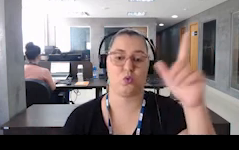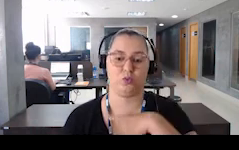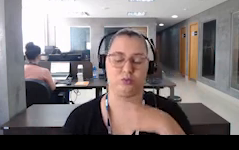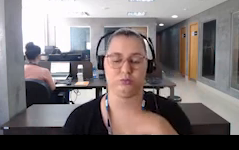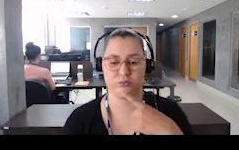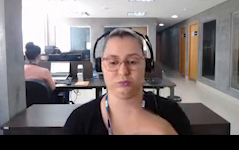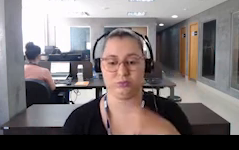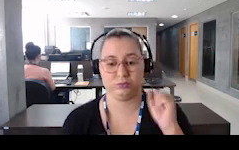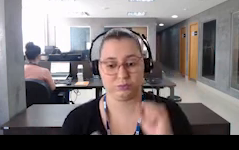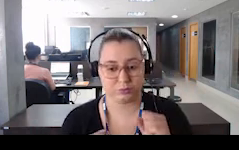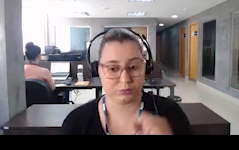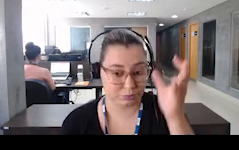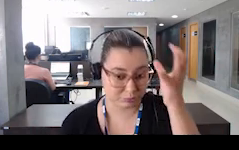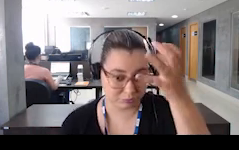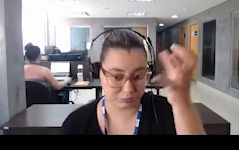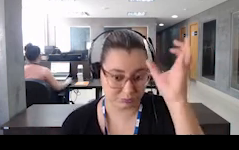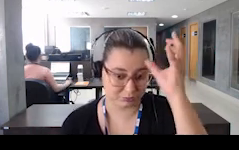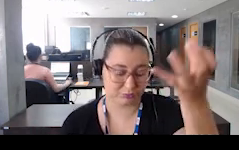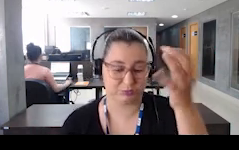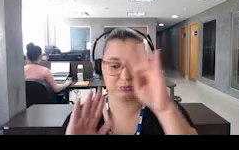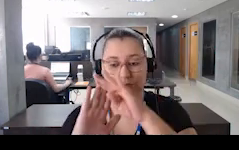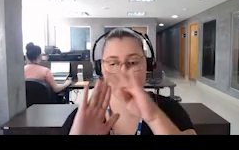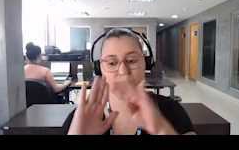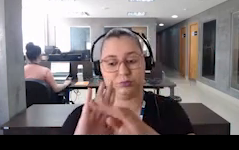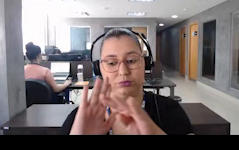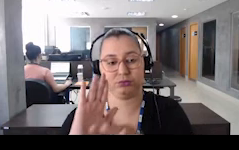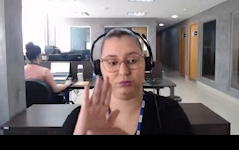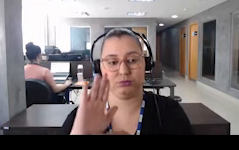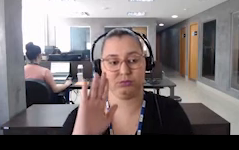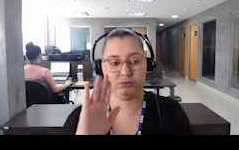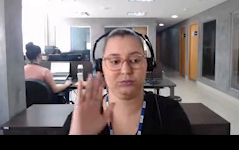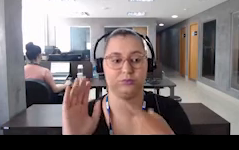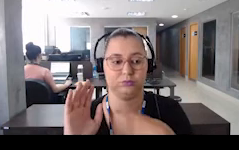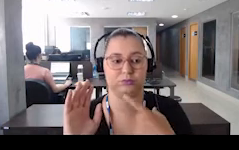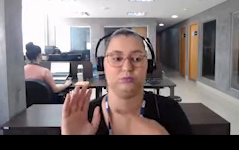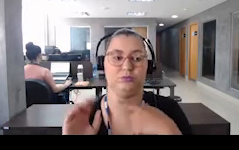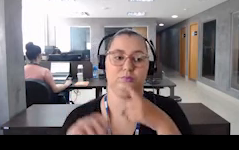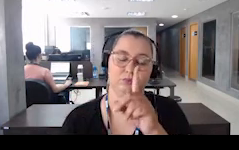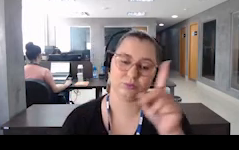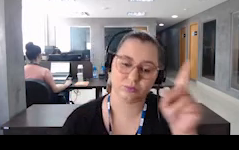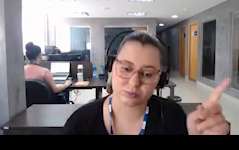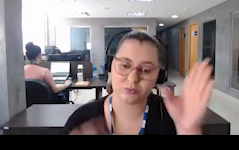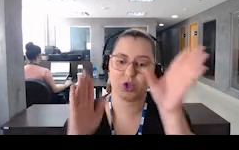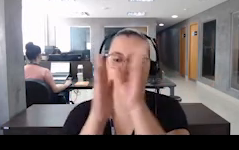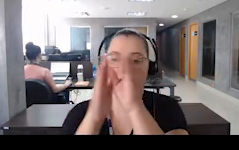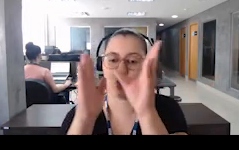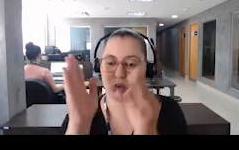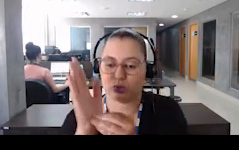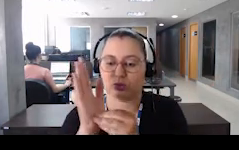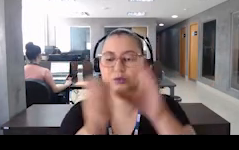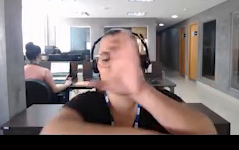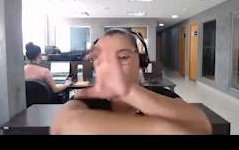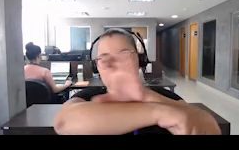de aprendizagem. Para poder resolver ela, né, o passo a passo é o mesmo, né? Vocês precisam fazer o quê? Vir aqui